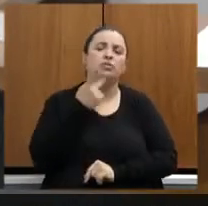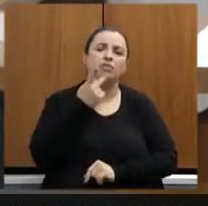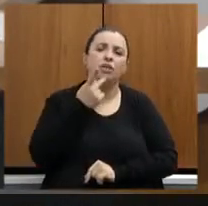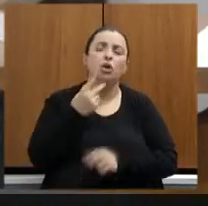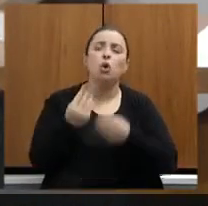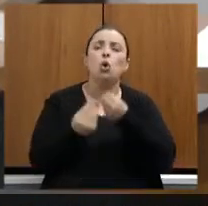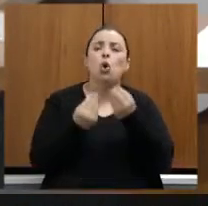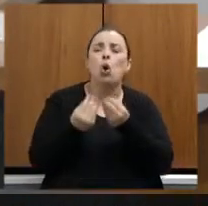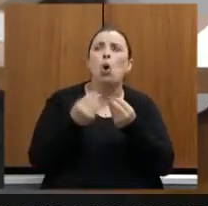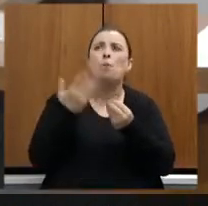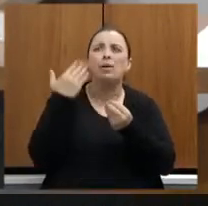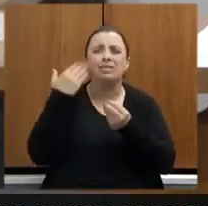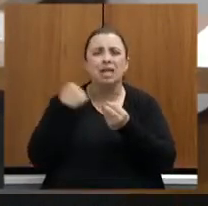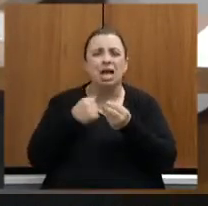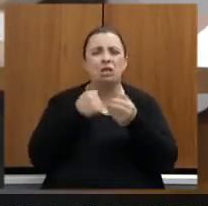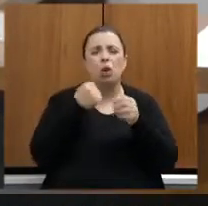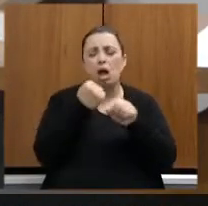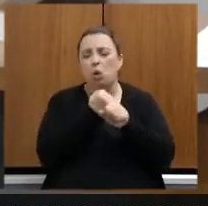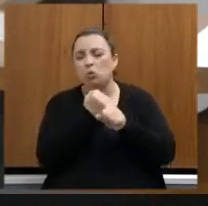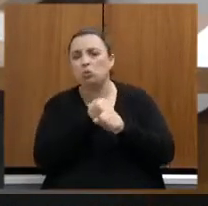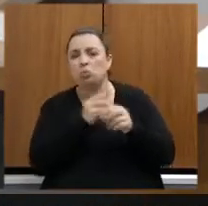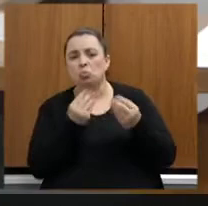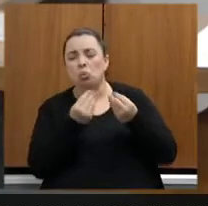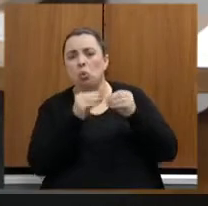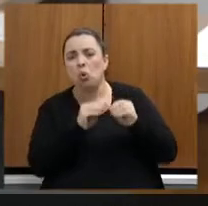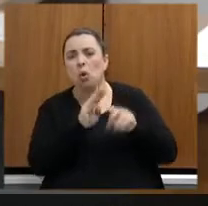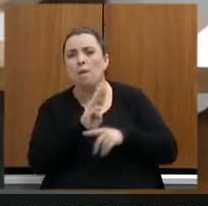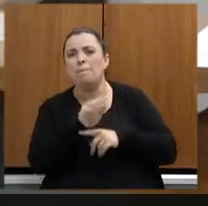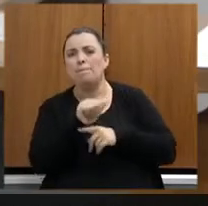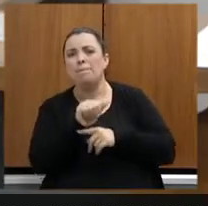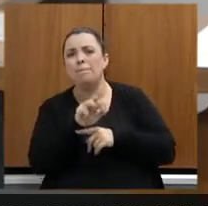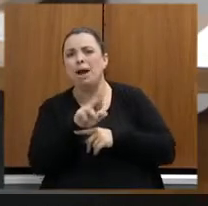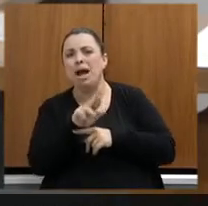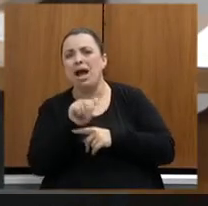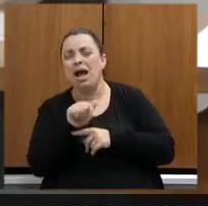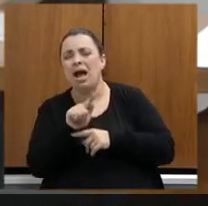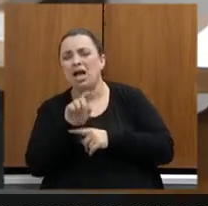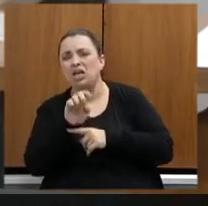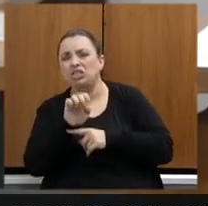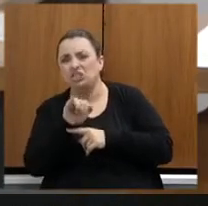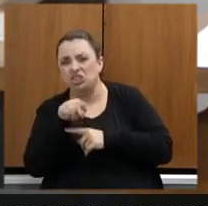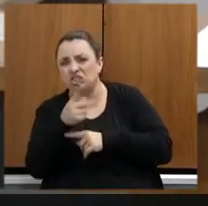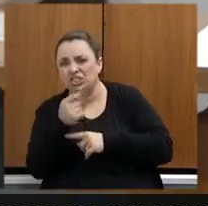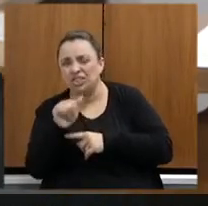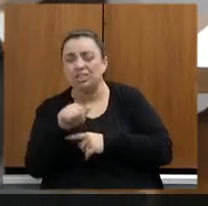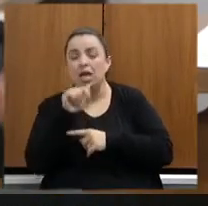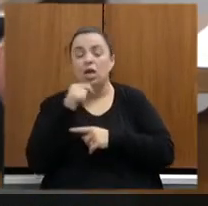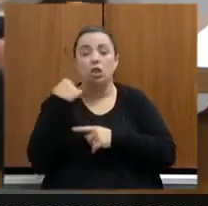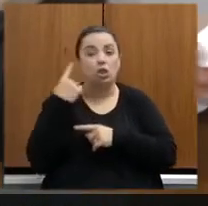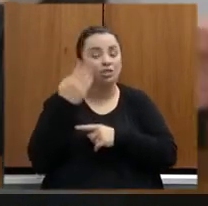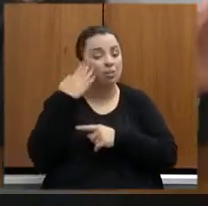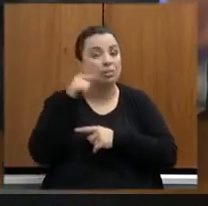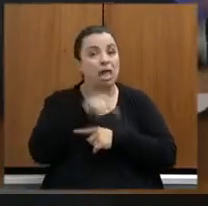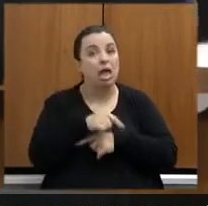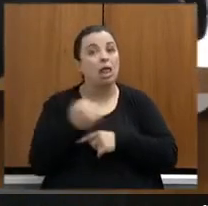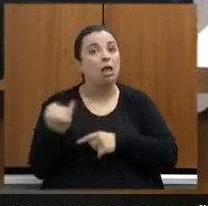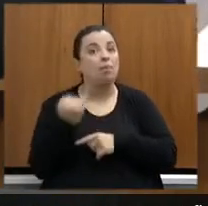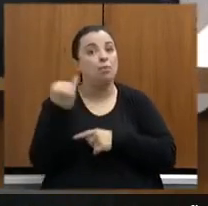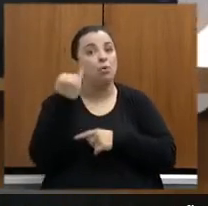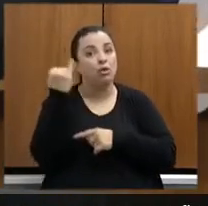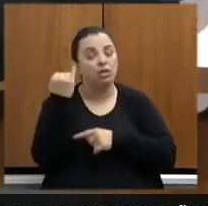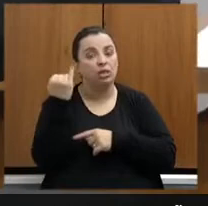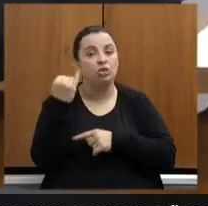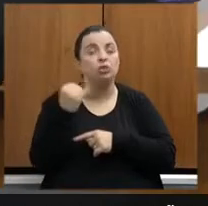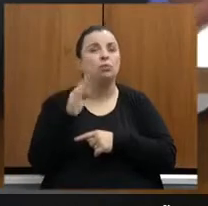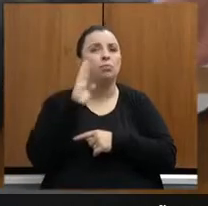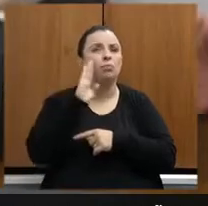pequenas barragens aquelas barradinhos né que a gente só tem importância dessas barraginhas principalmente aqui do